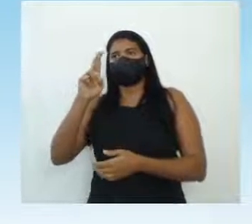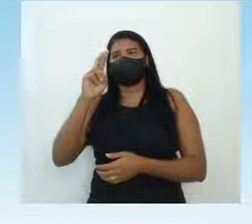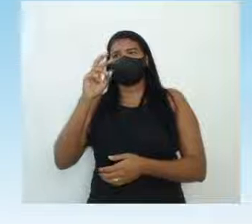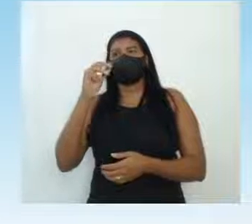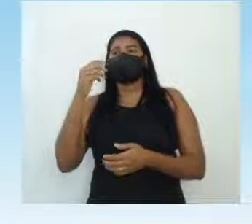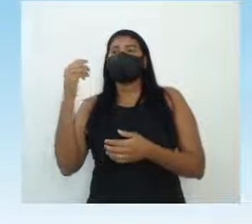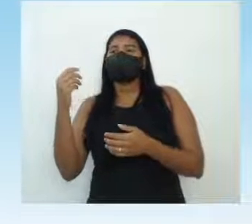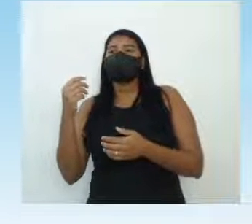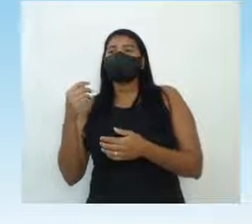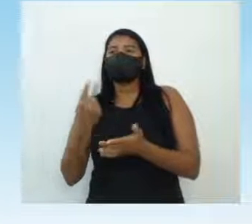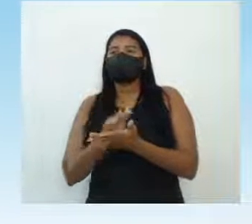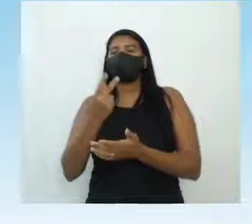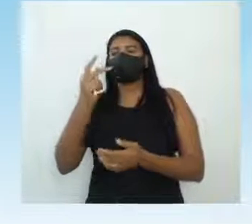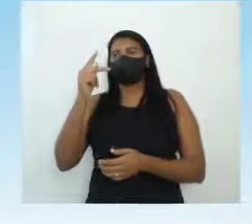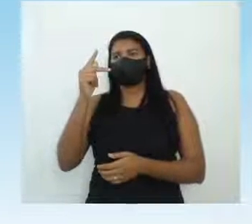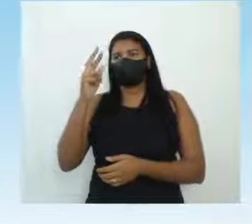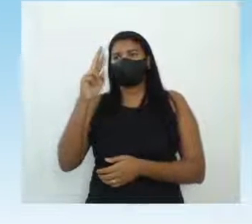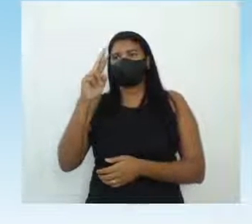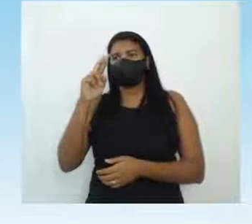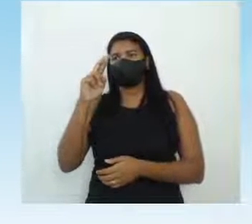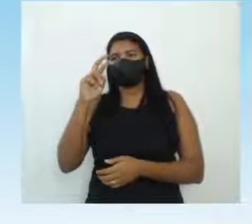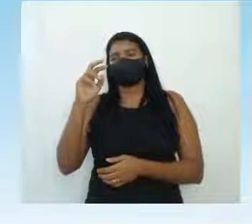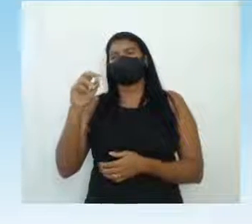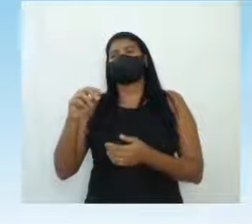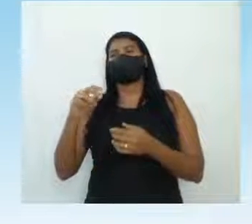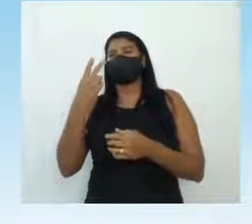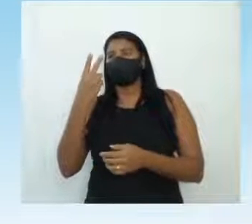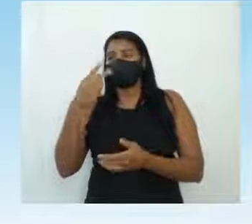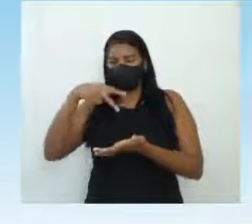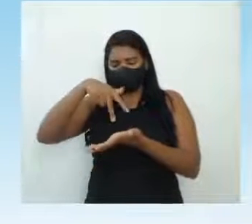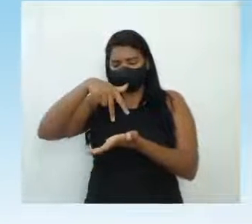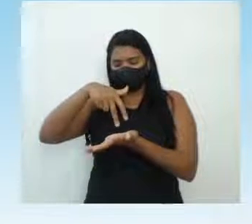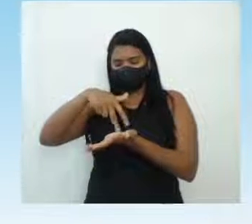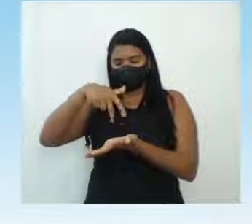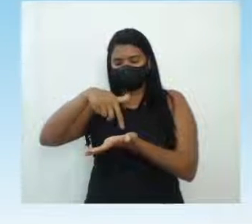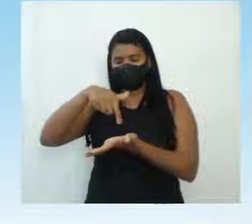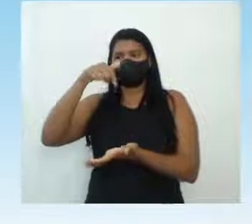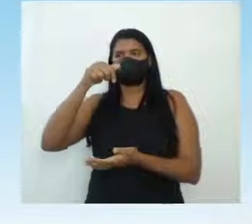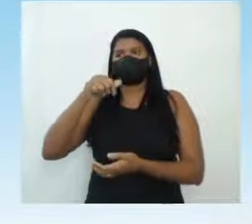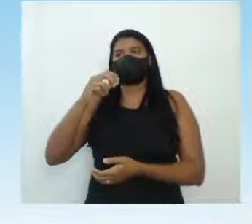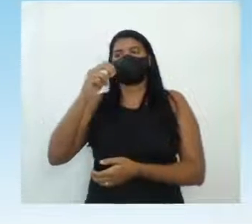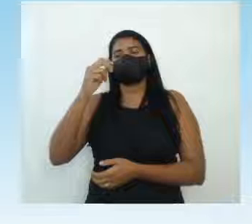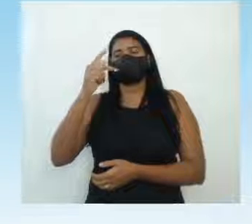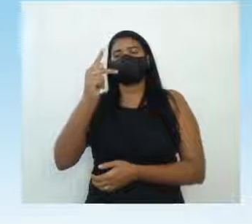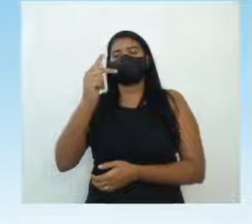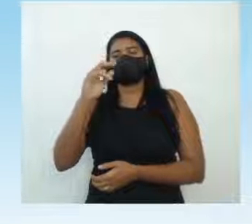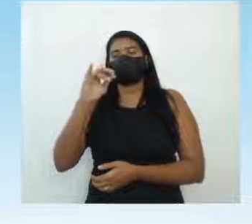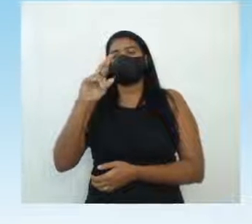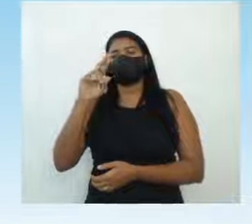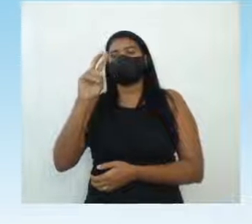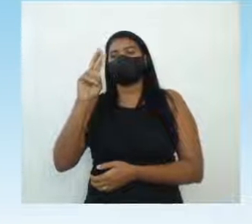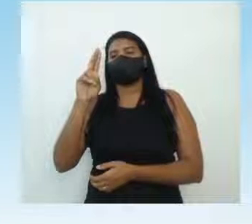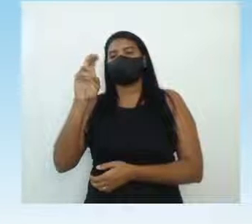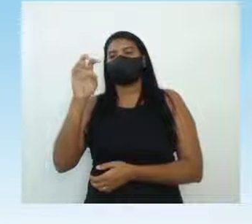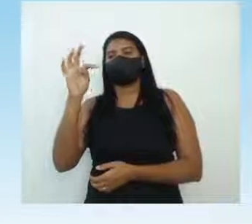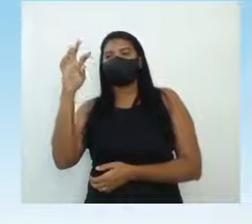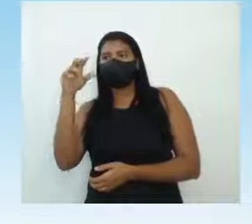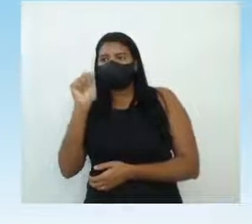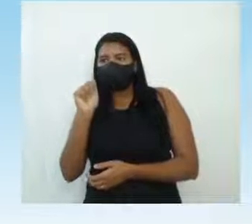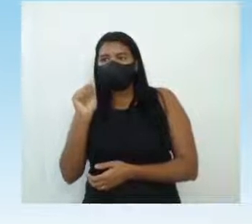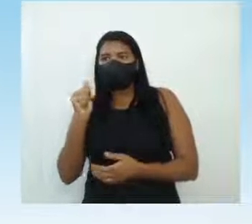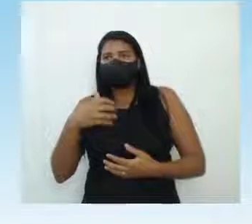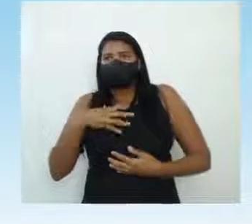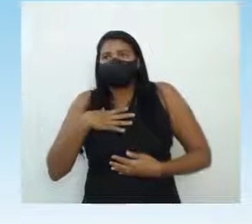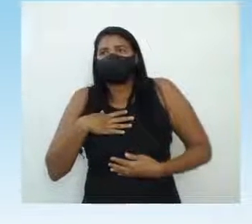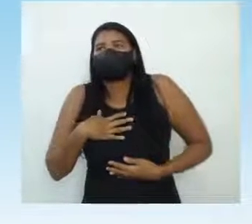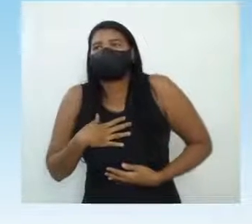significam girar sobre uma ou duas pernas. Podem também ser executados com os joelhos, sustentando o corpo,